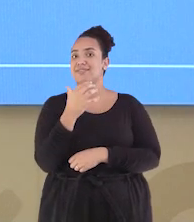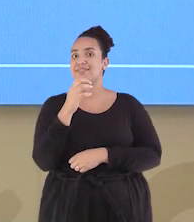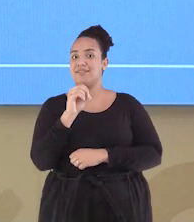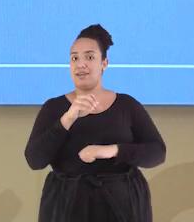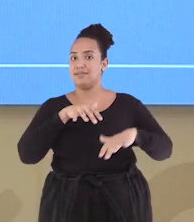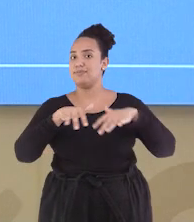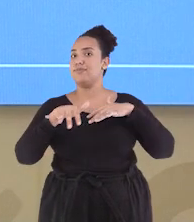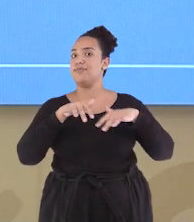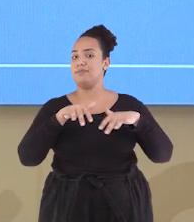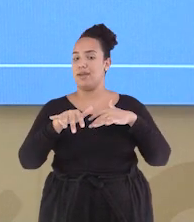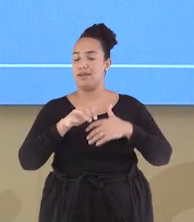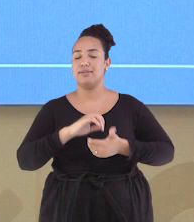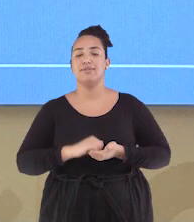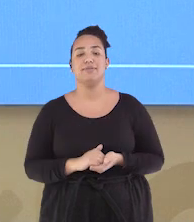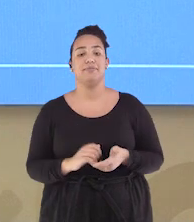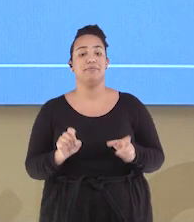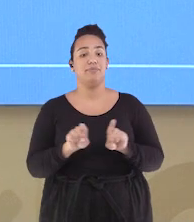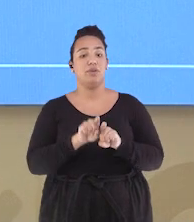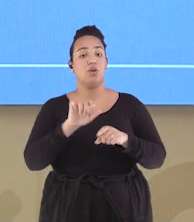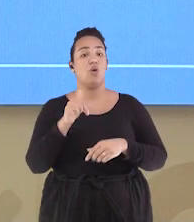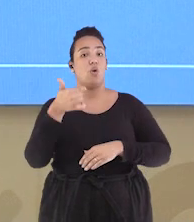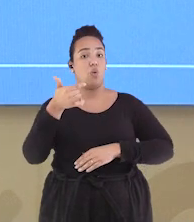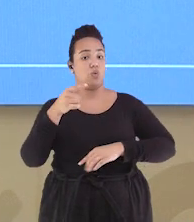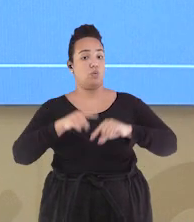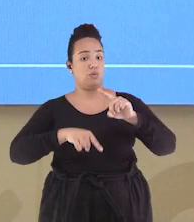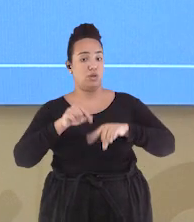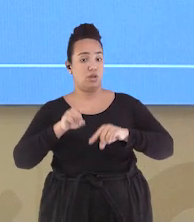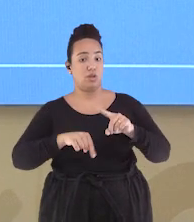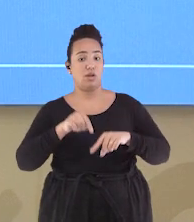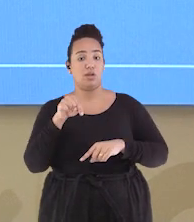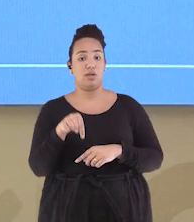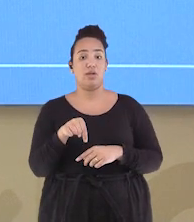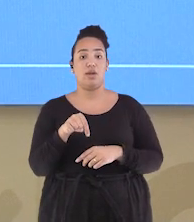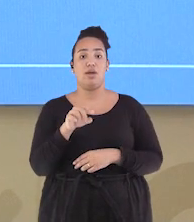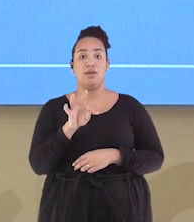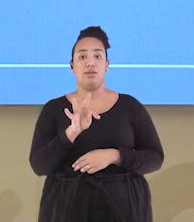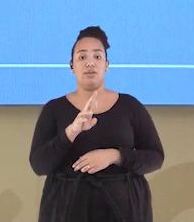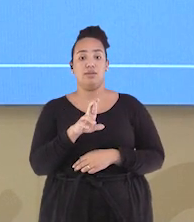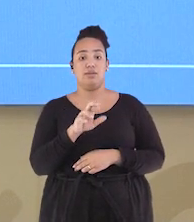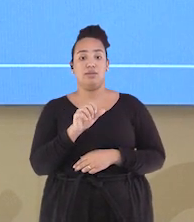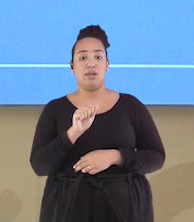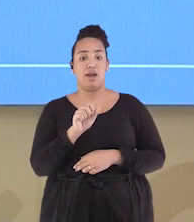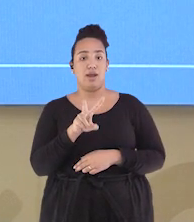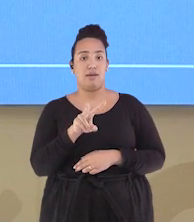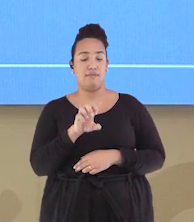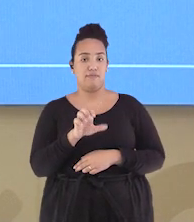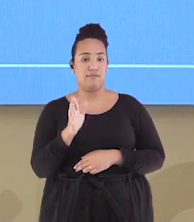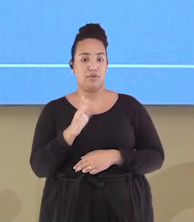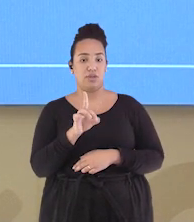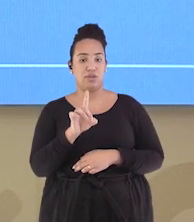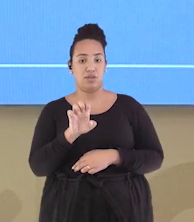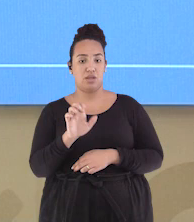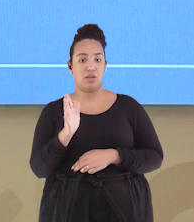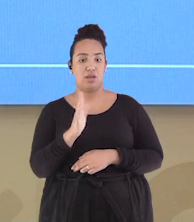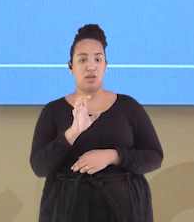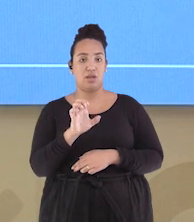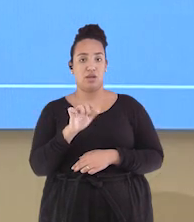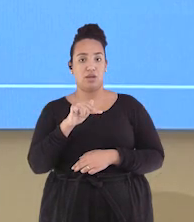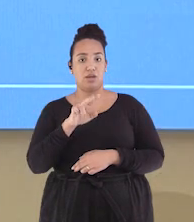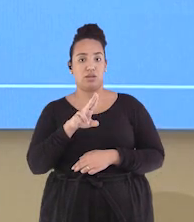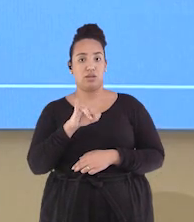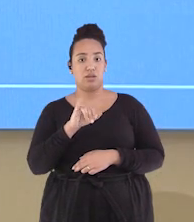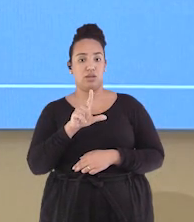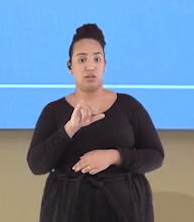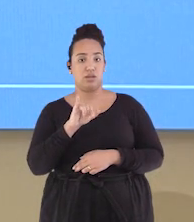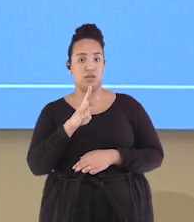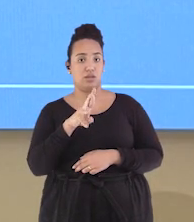10 elementos. Outro aparelho é a trave de equilíbrio. Este é mais um aparelho que somente as mulheres competem,